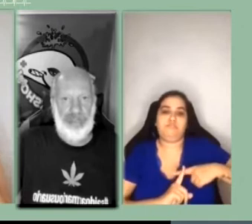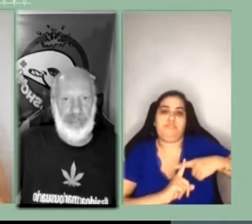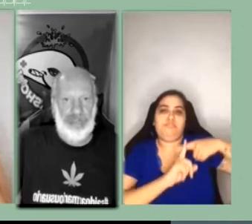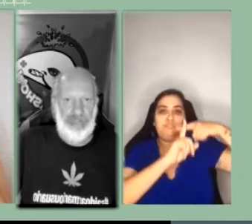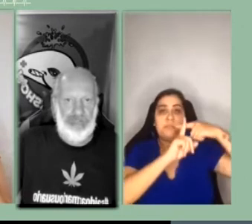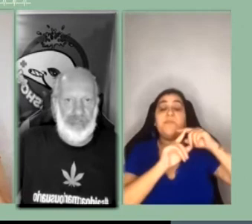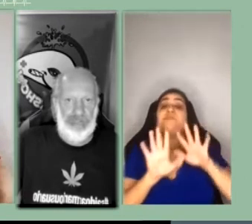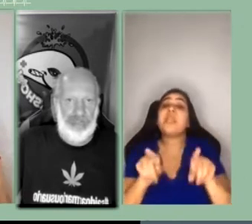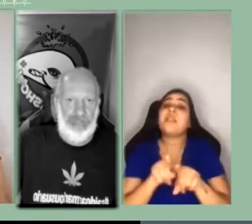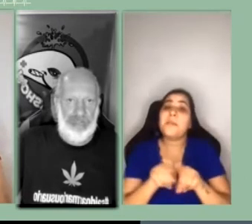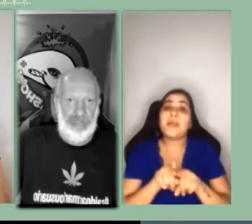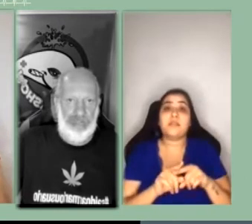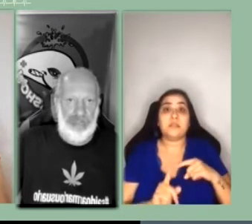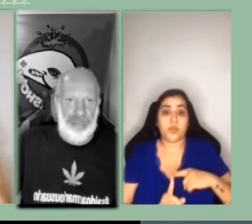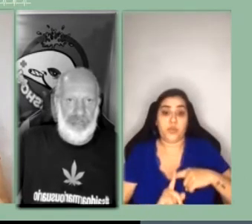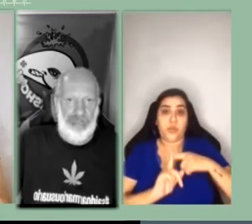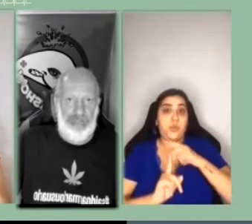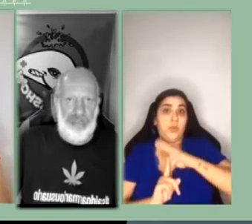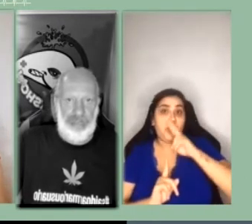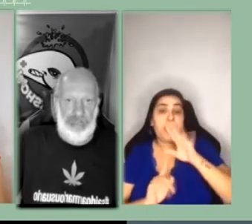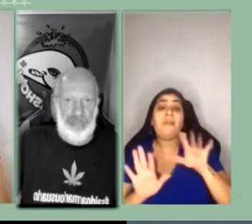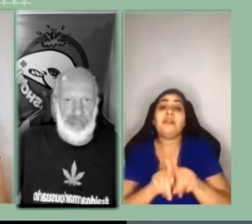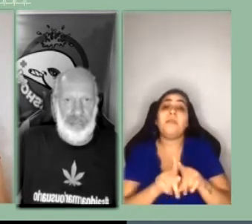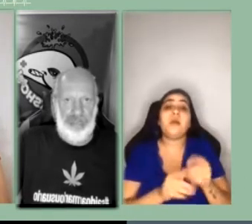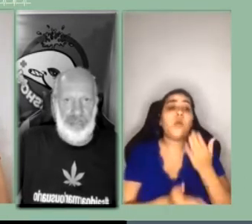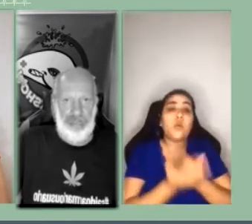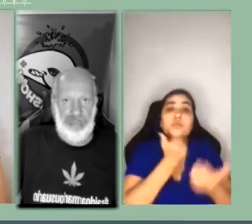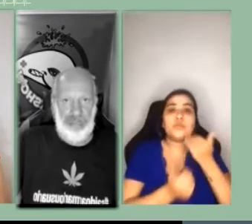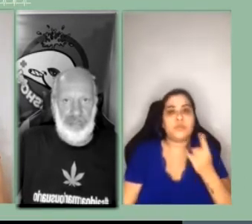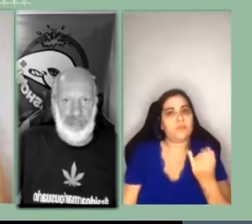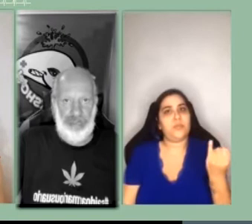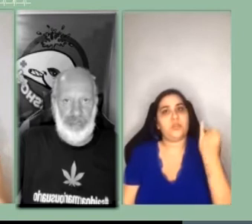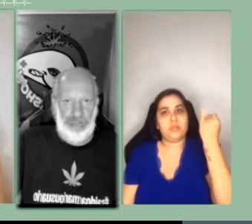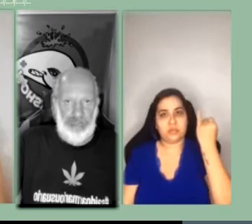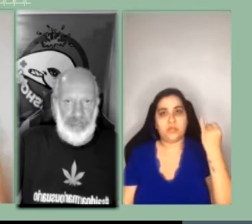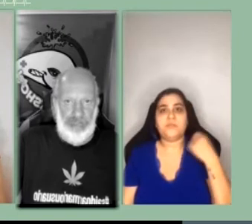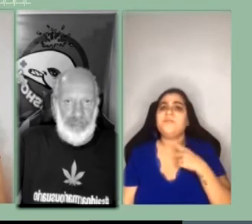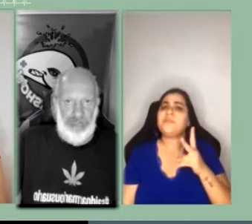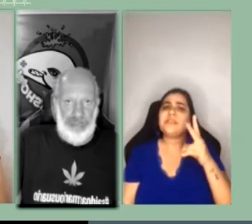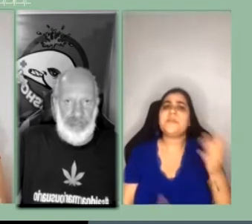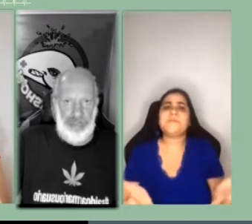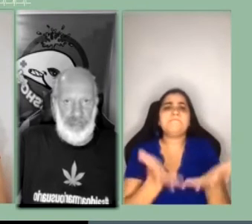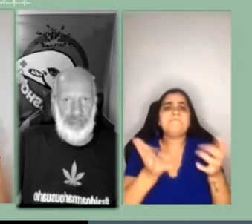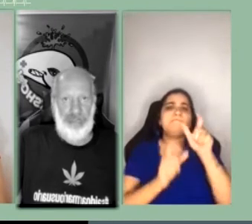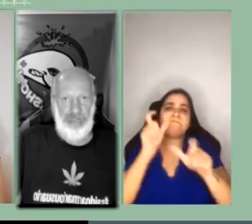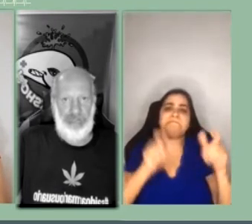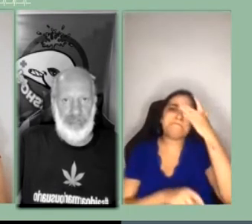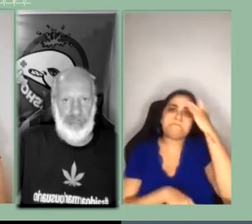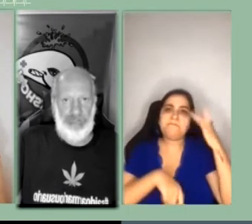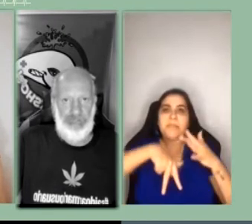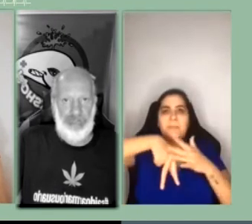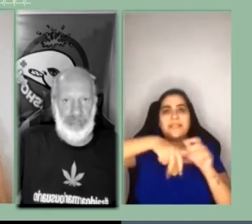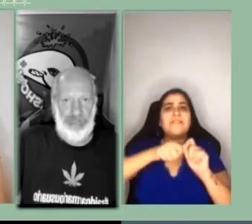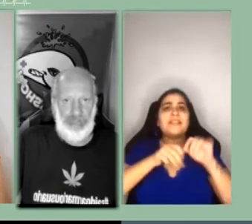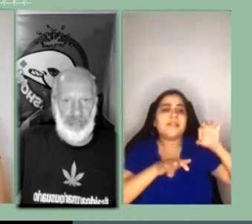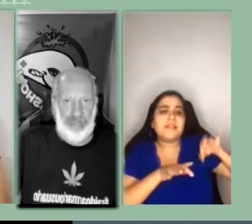da potencialização, tem a questão do consumo, de extrema importância. Eu sempre estimulo meus pacientes a fazer hortinha. Olha,